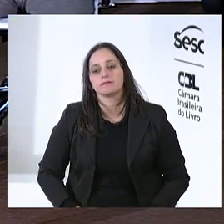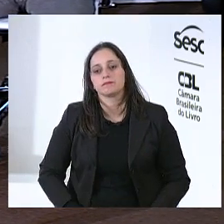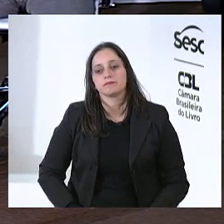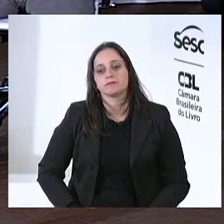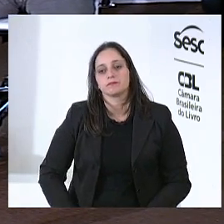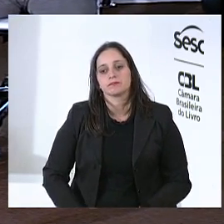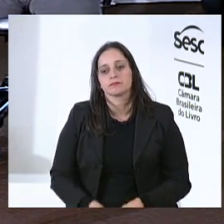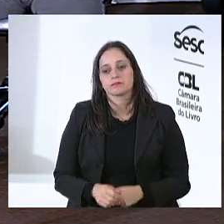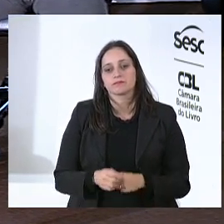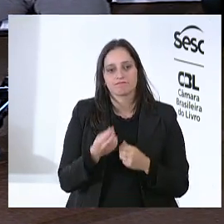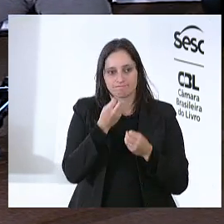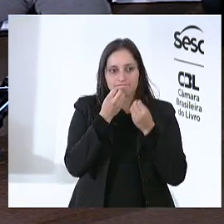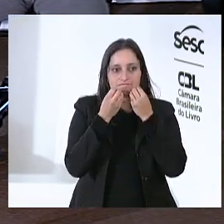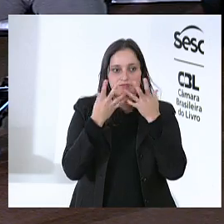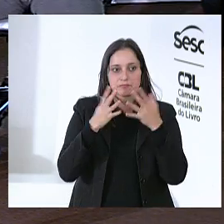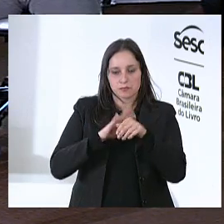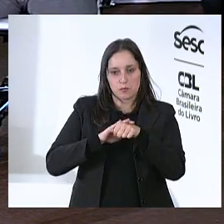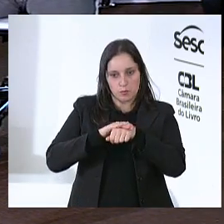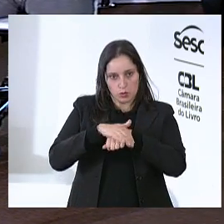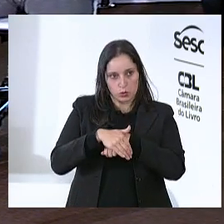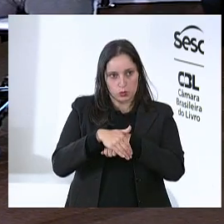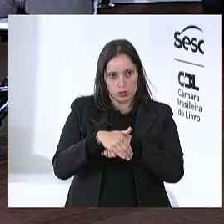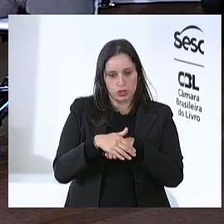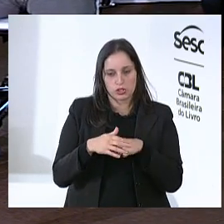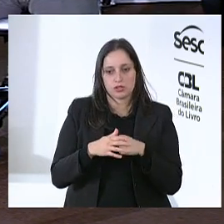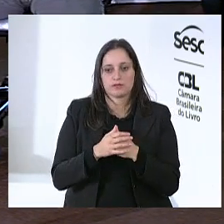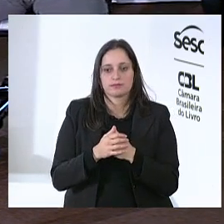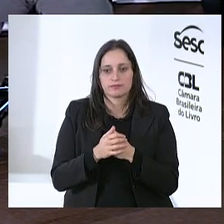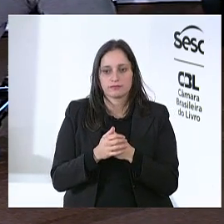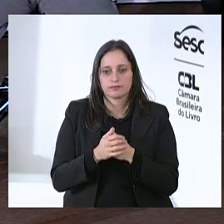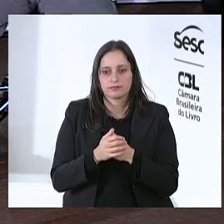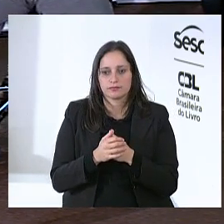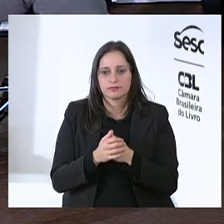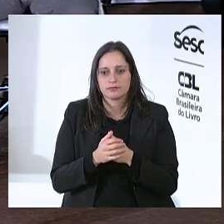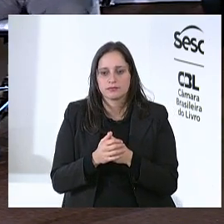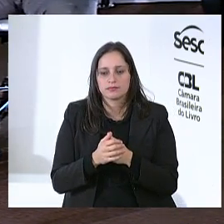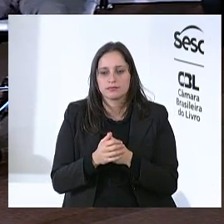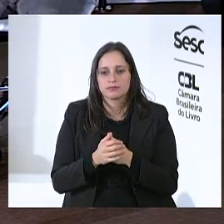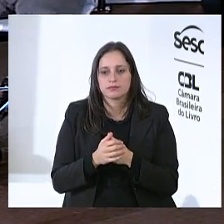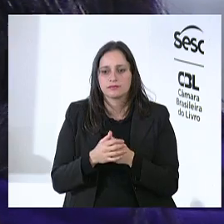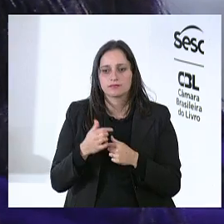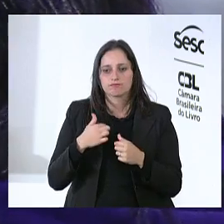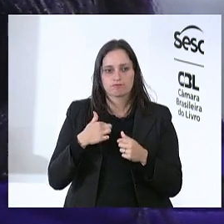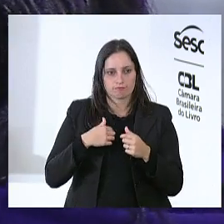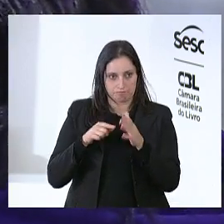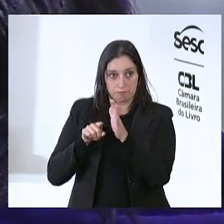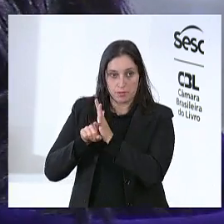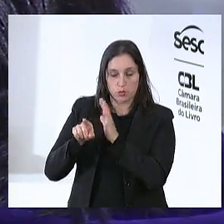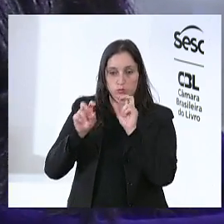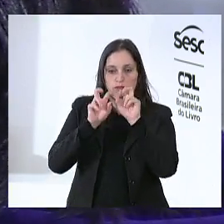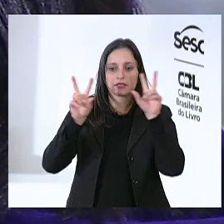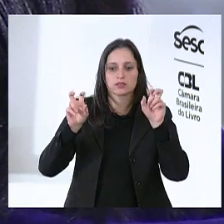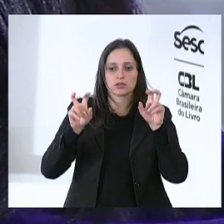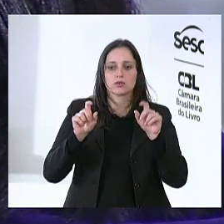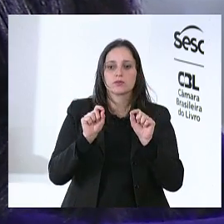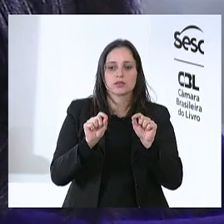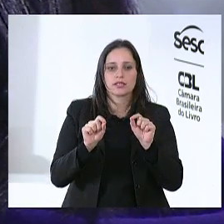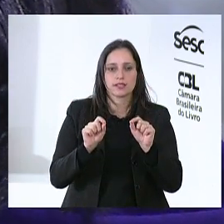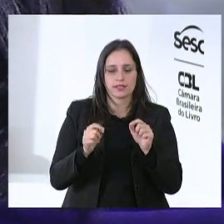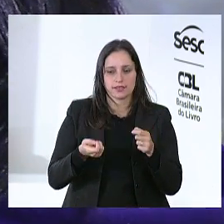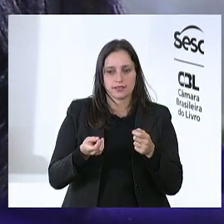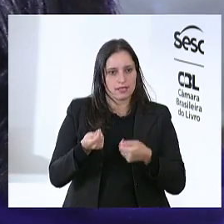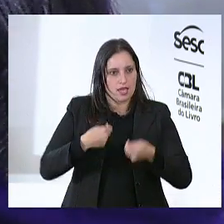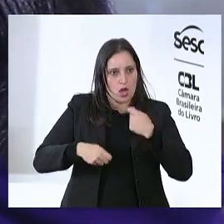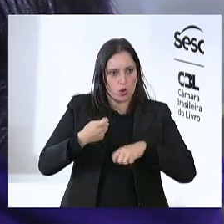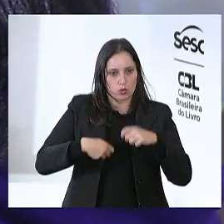Aí, boa noite. Seria direcionada para o seu Ladislau. É sobre a perspectiva econômica atual